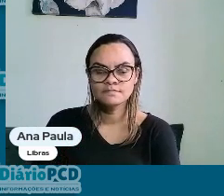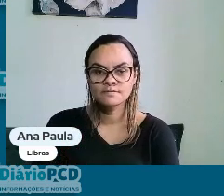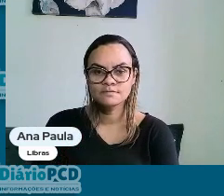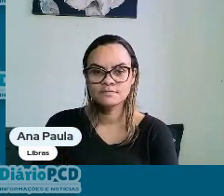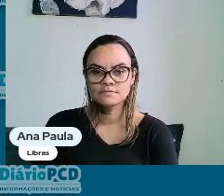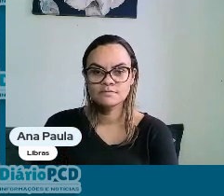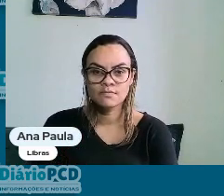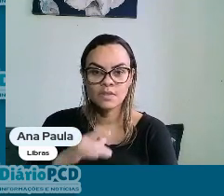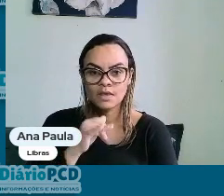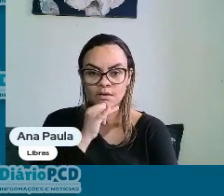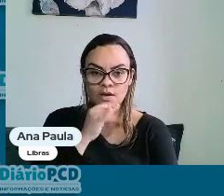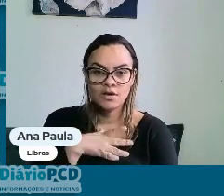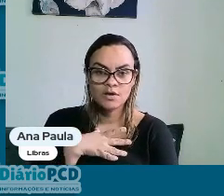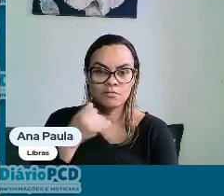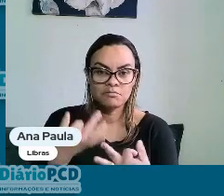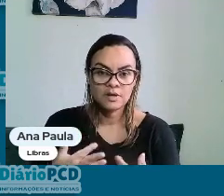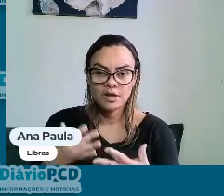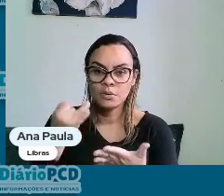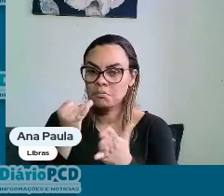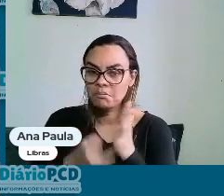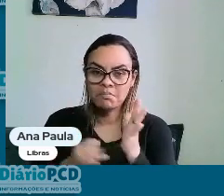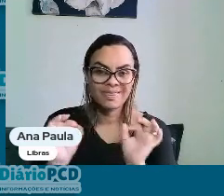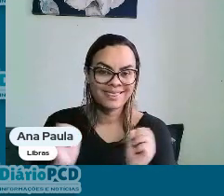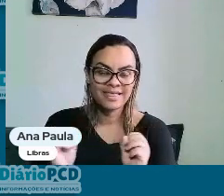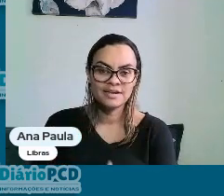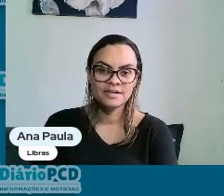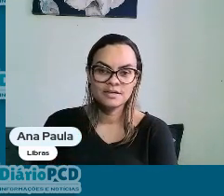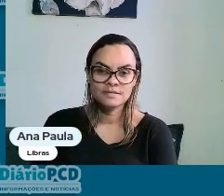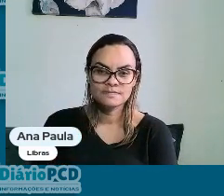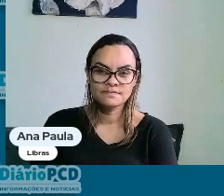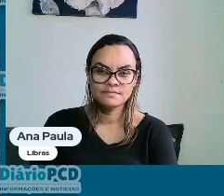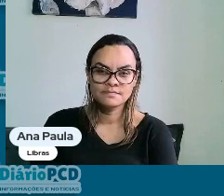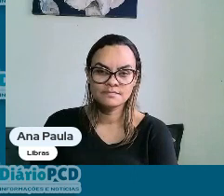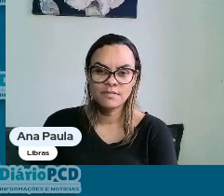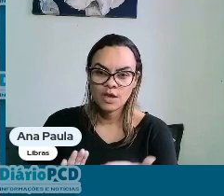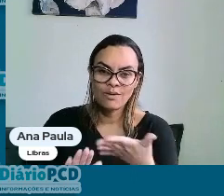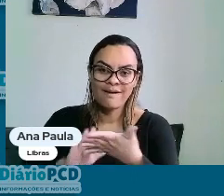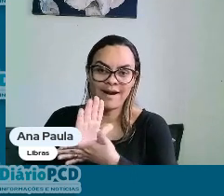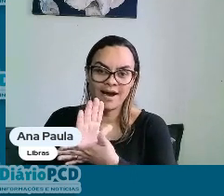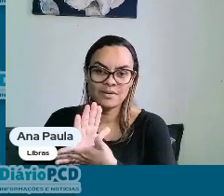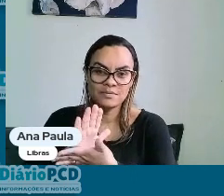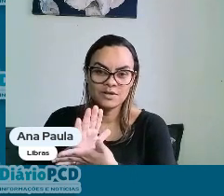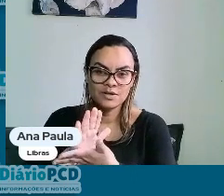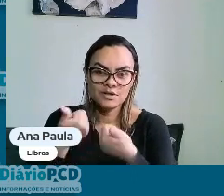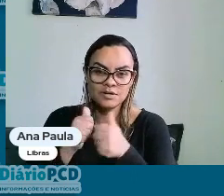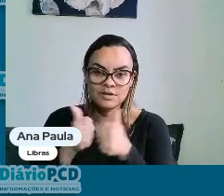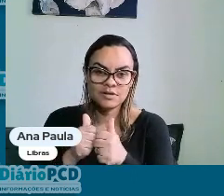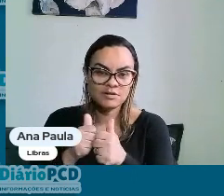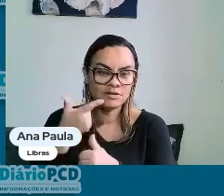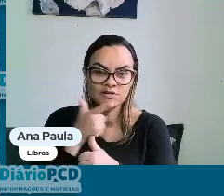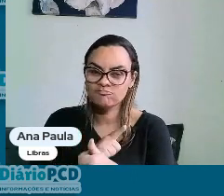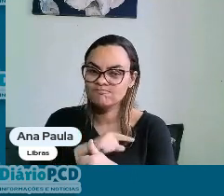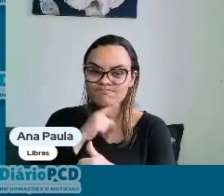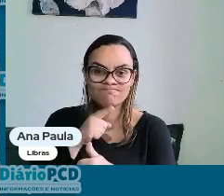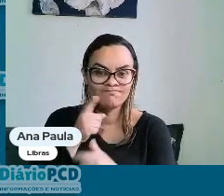por exemplo, não consigo subir escadas, não é? Eu tenho que ter rampas. Quer dizer, um ônibus, mesmo assim, é